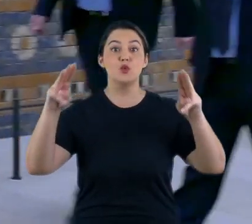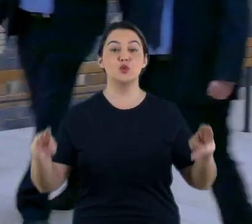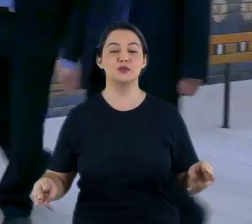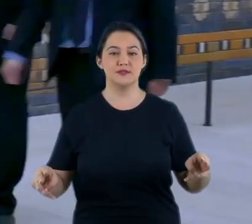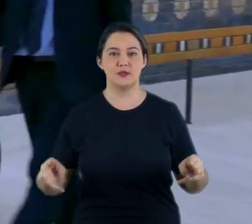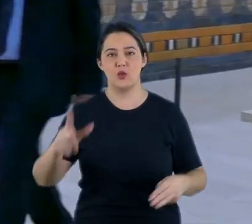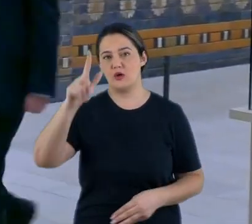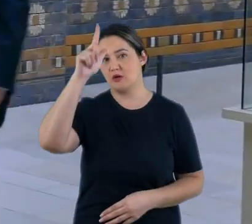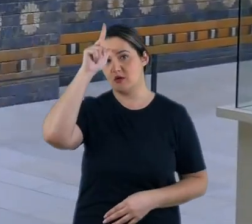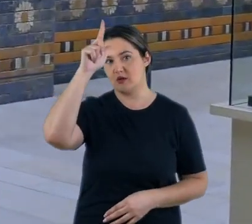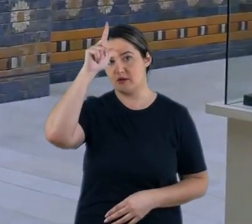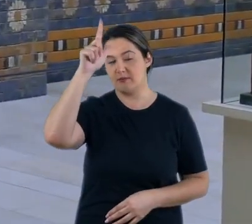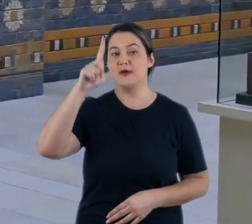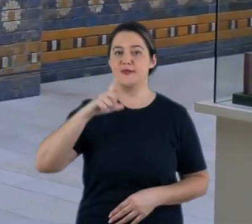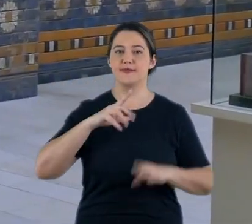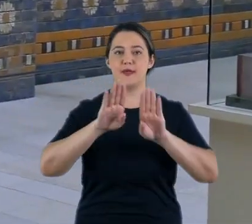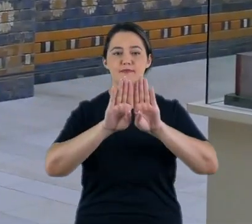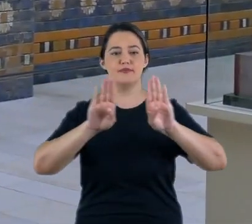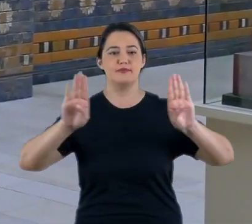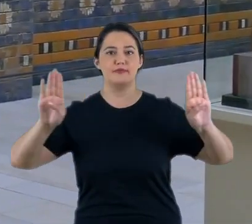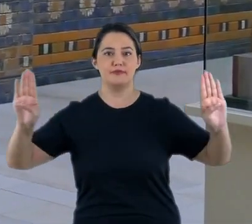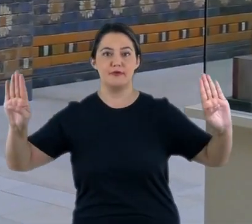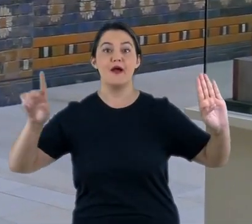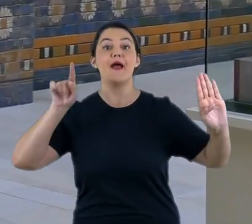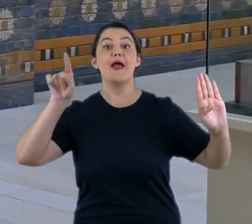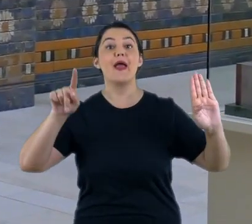antiga avenida processual da Babilônia.